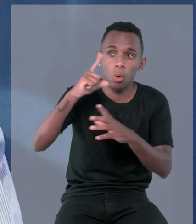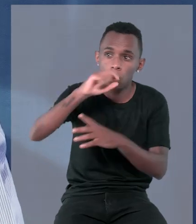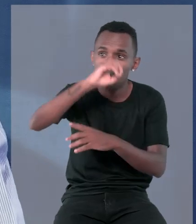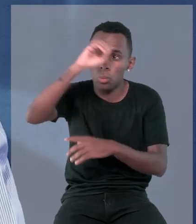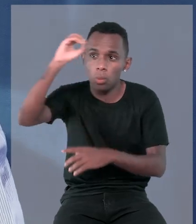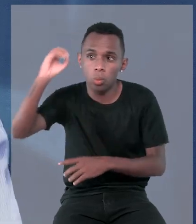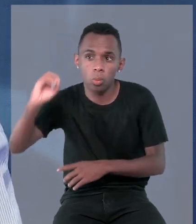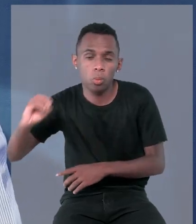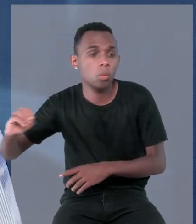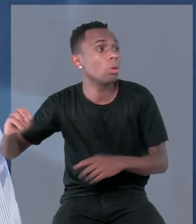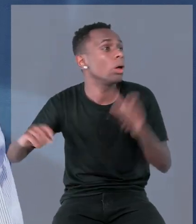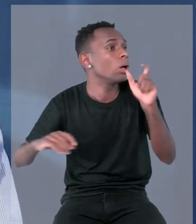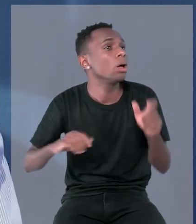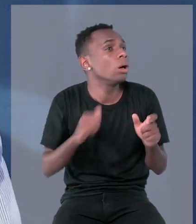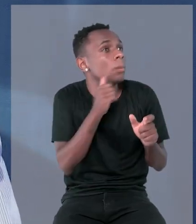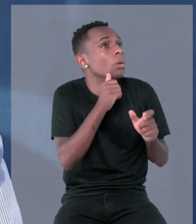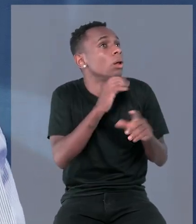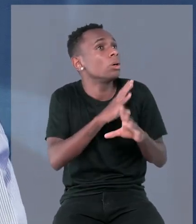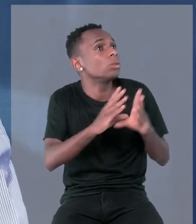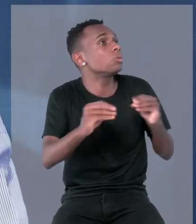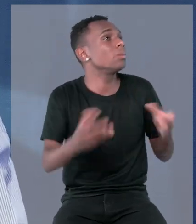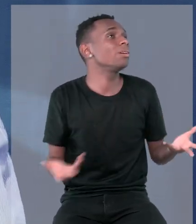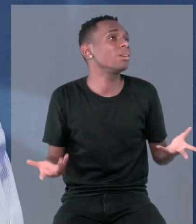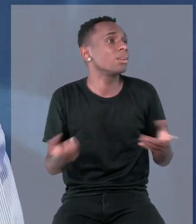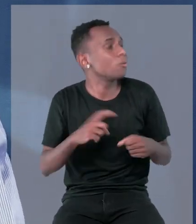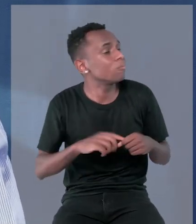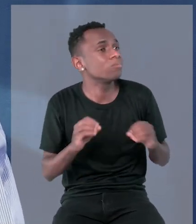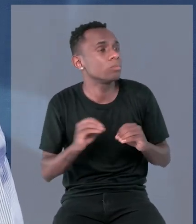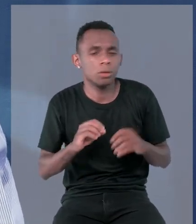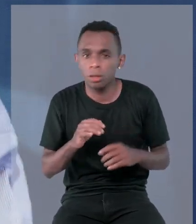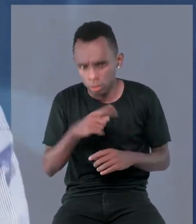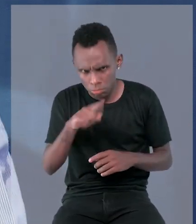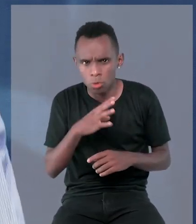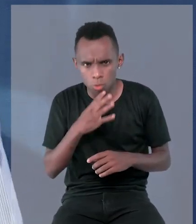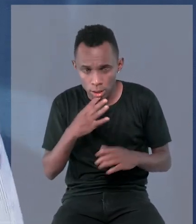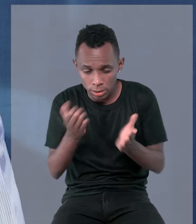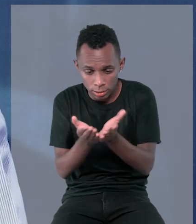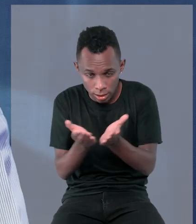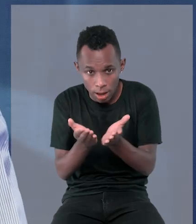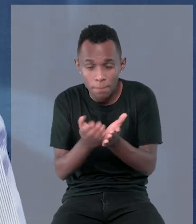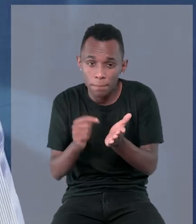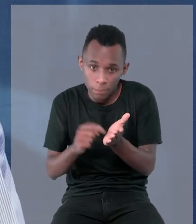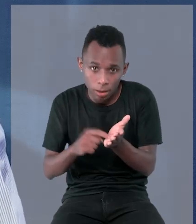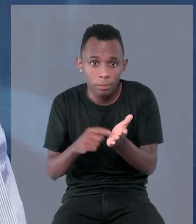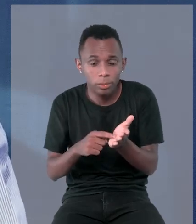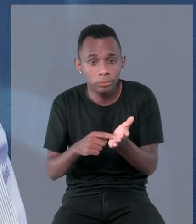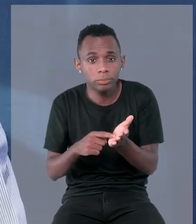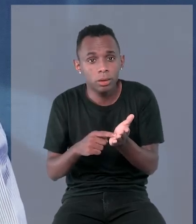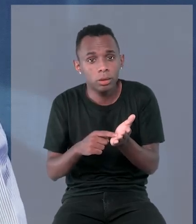desaparecer por algum tempo, mas e ela? Porque ela está sumida e tal. Quer dizer, quem conhece um pouco a Bíblia, que é outro livro que eu levaria